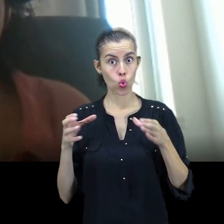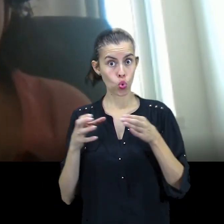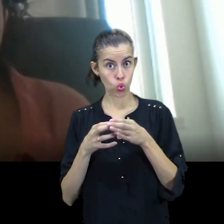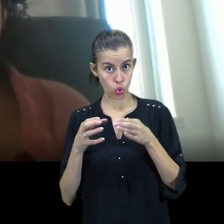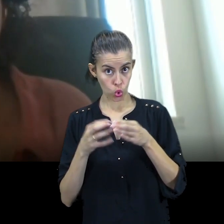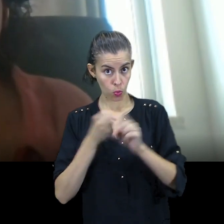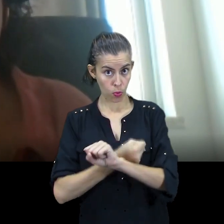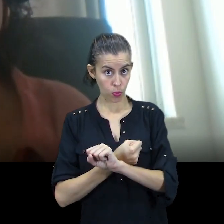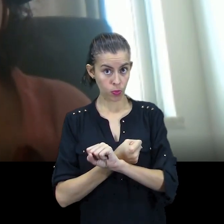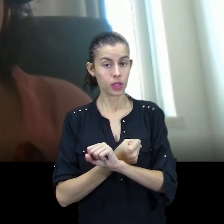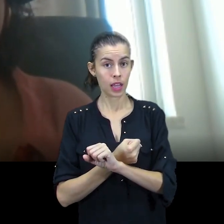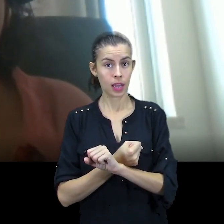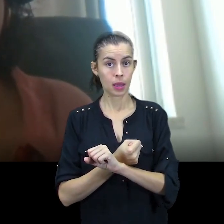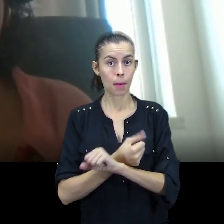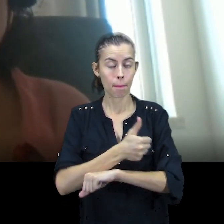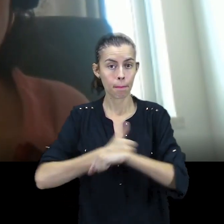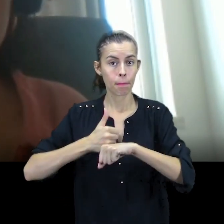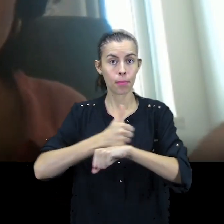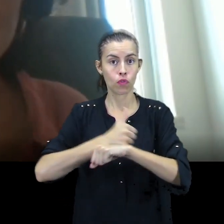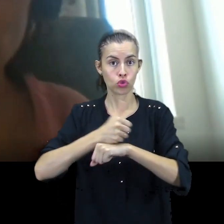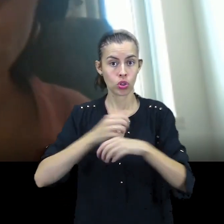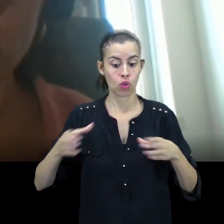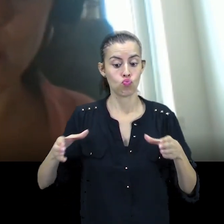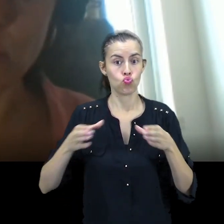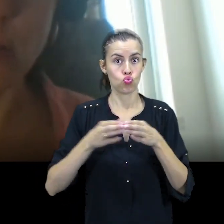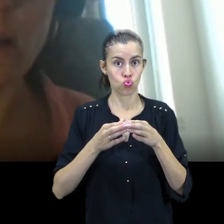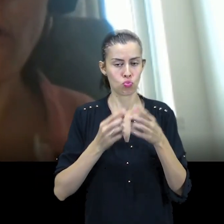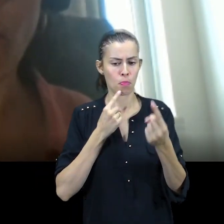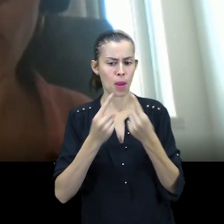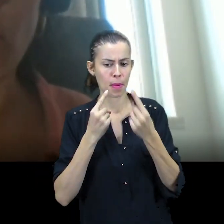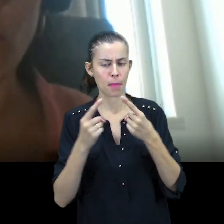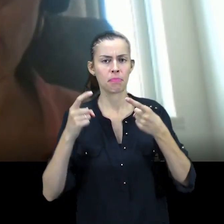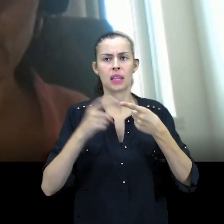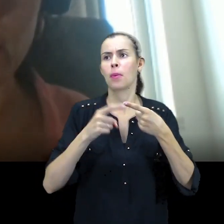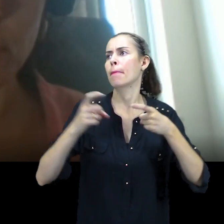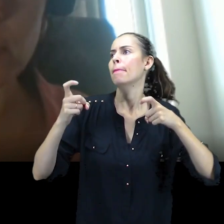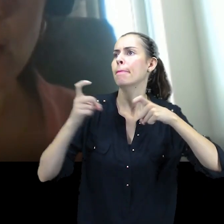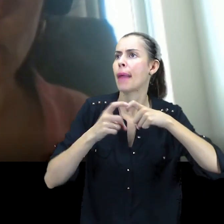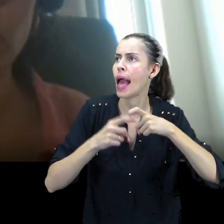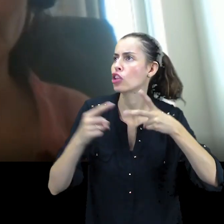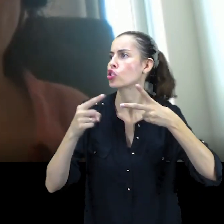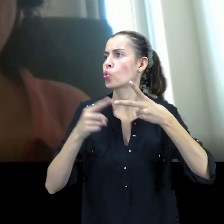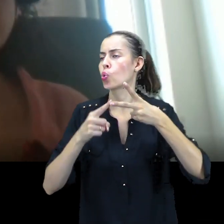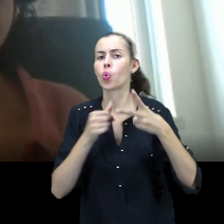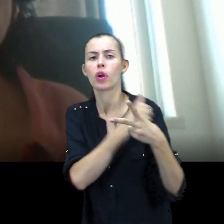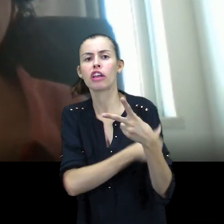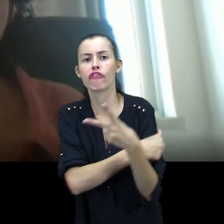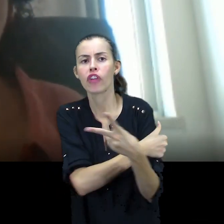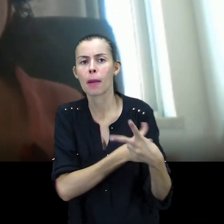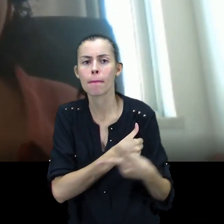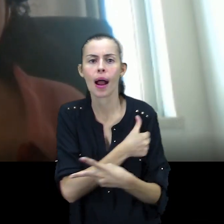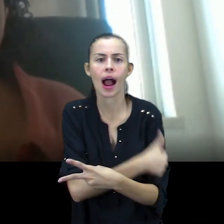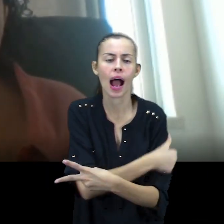faz grupos. Então, o paciente tem o seu momento, né, com a equipe de saúde, mas ele também